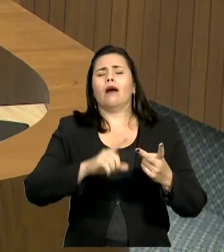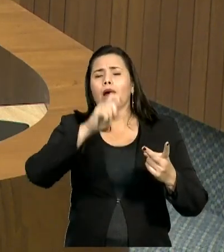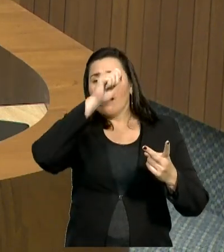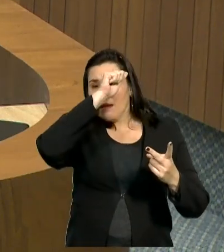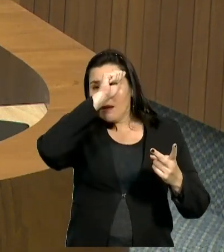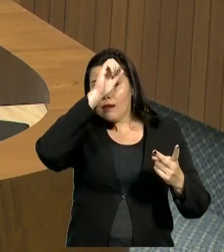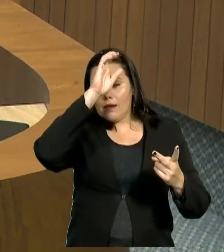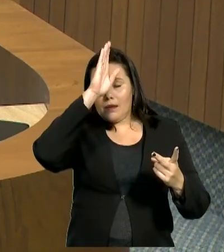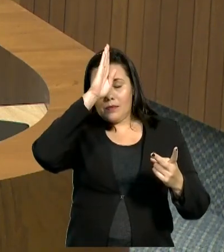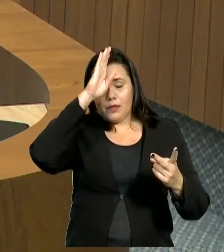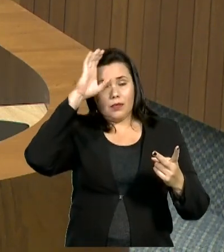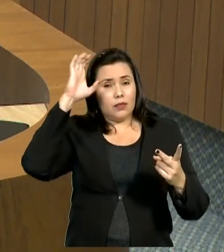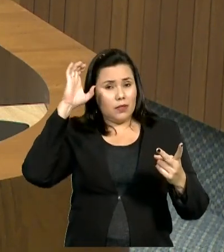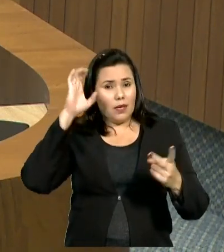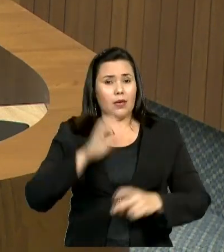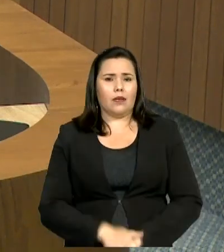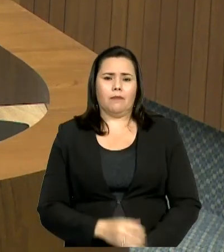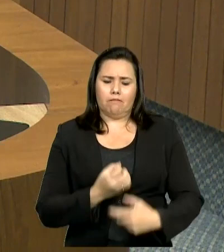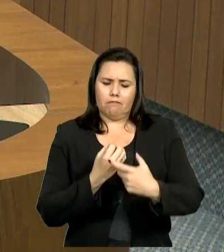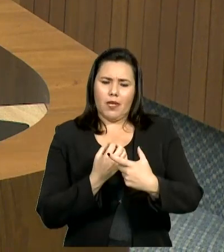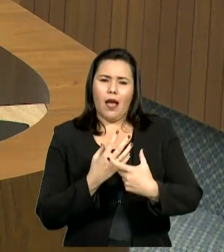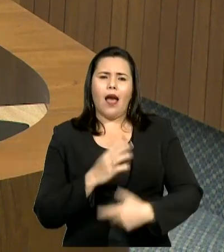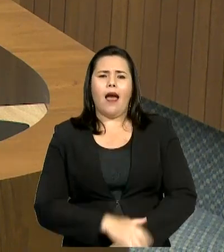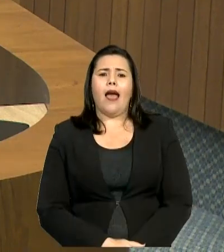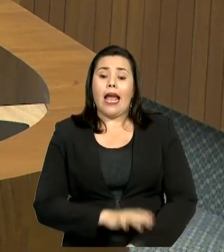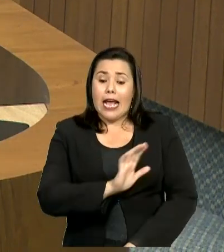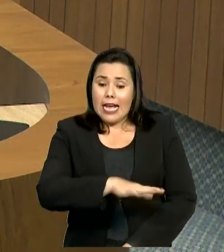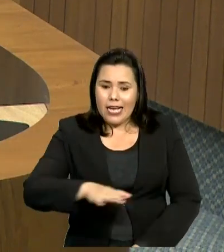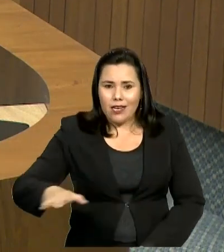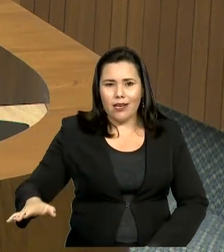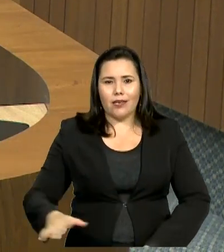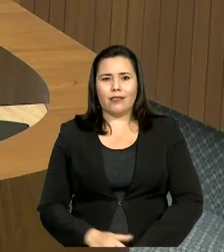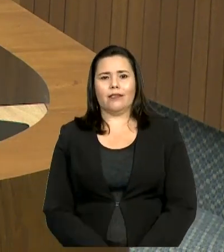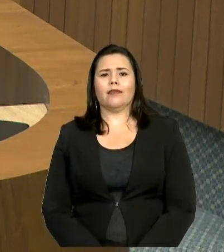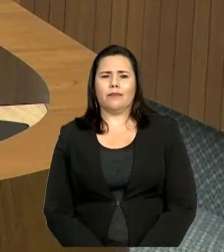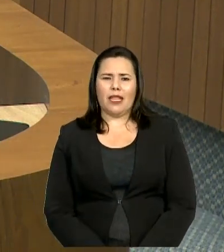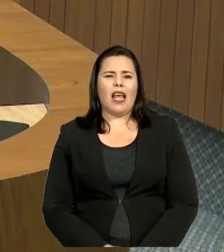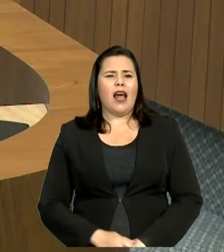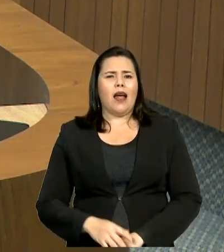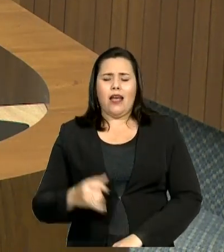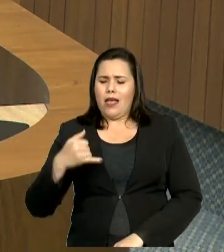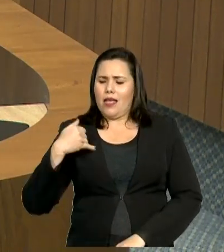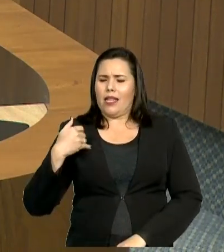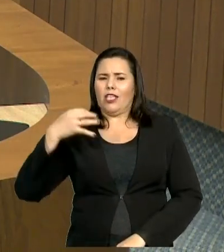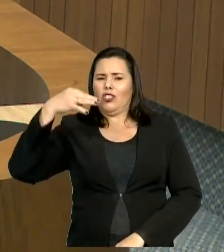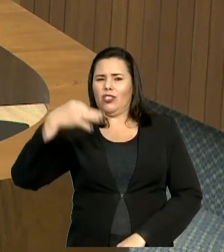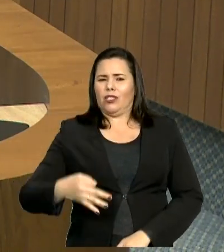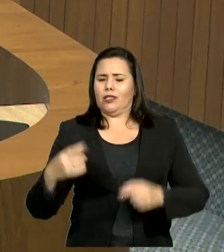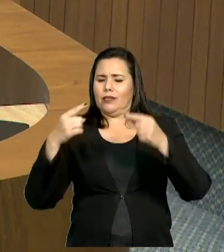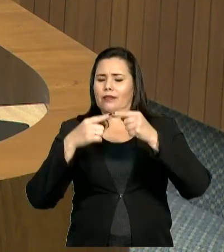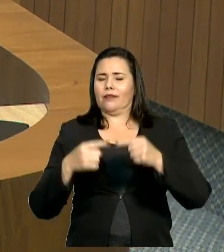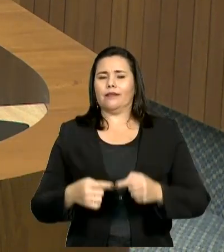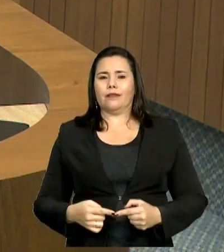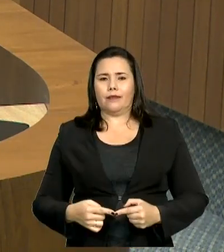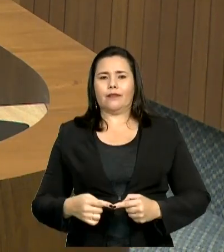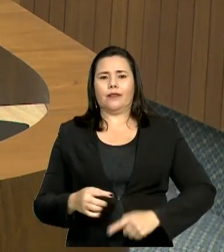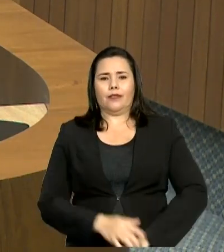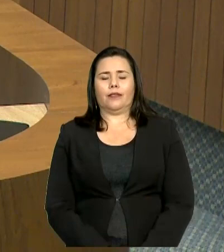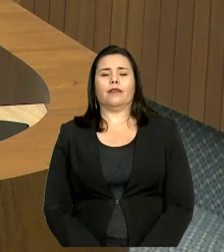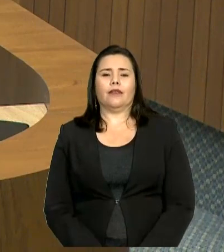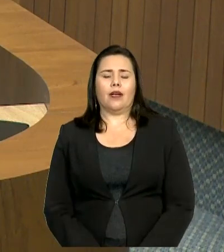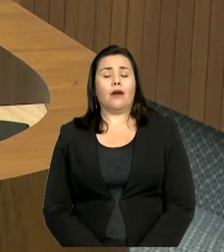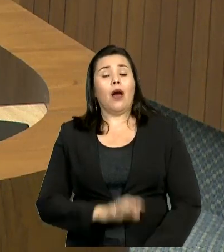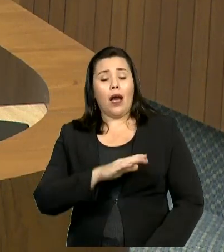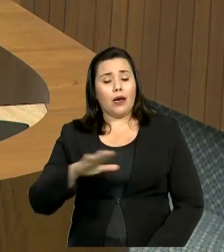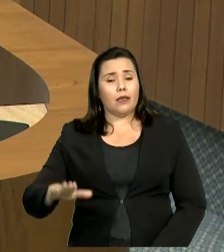crianças, quando completarem 2, 3 anos, podem ingressar na escola, no colégio, e se